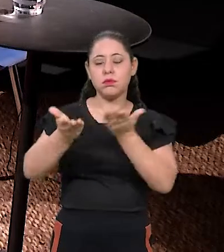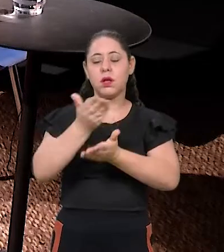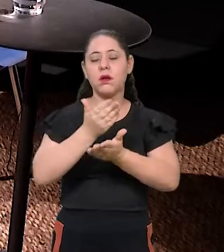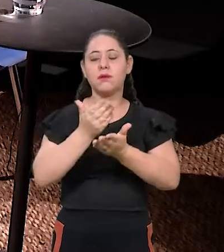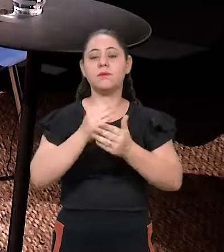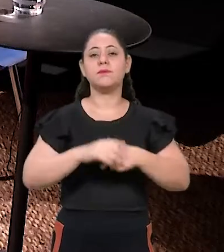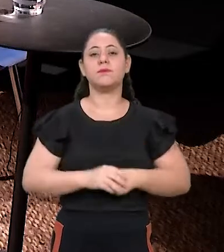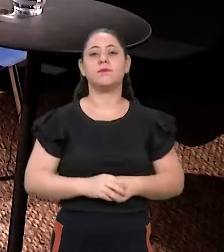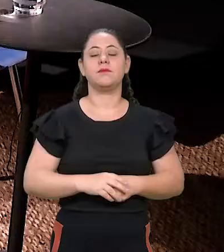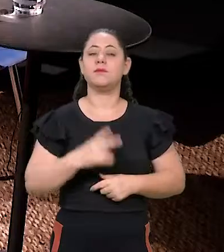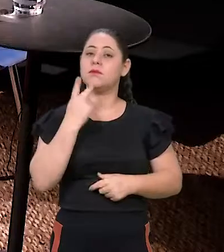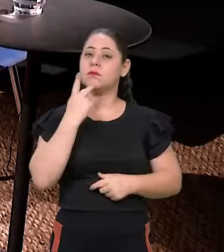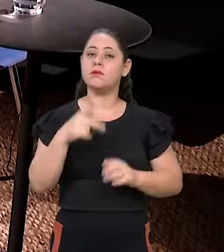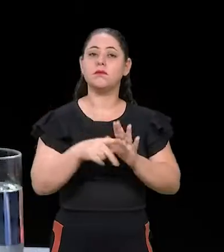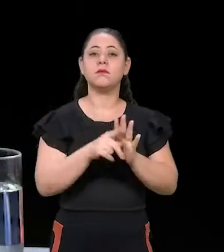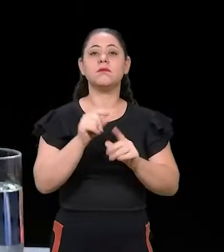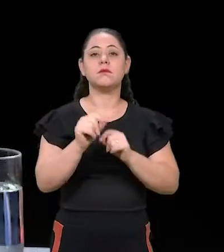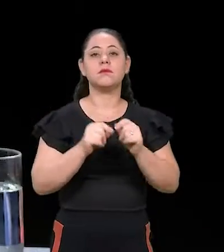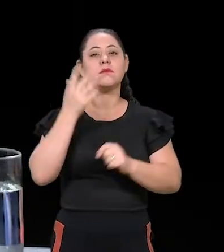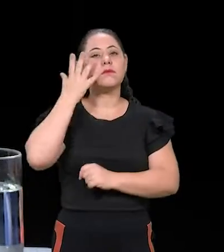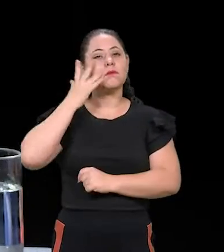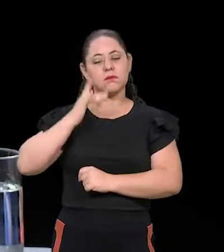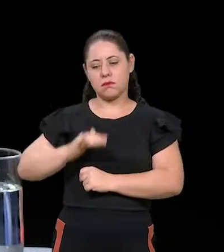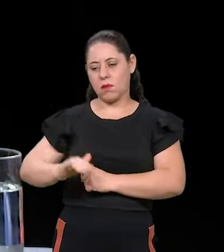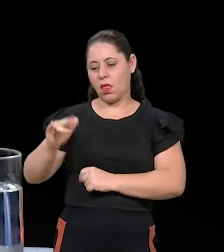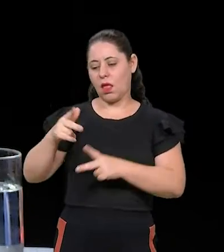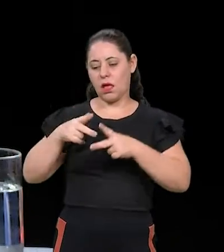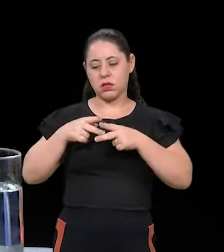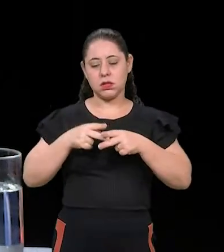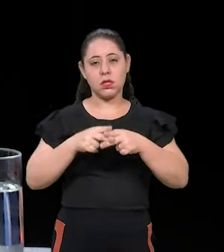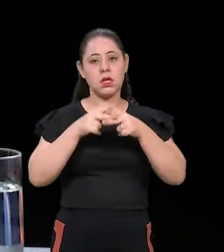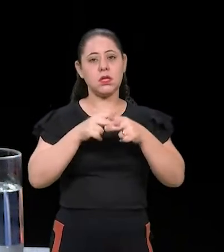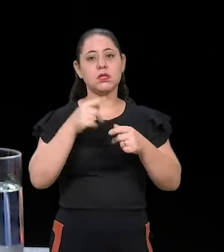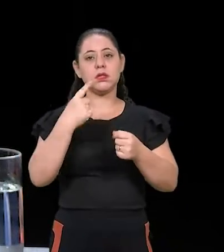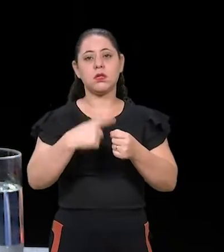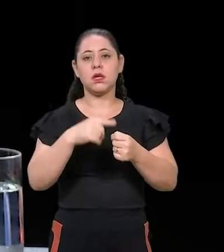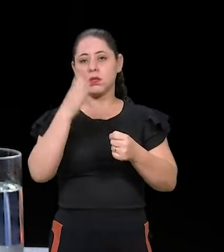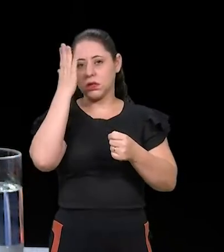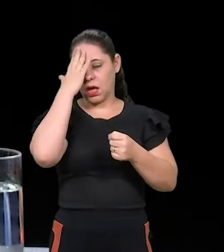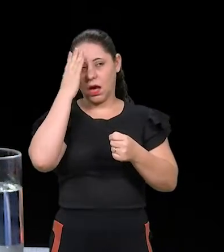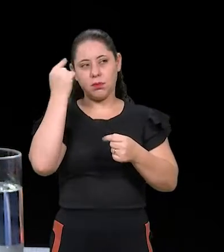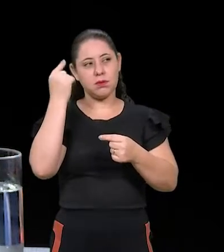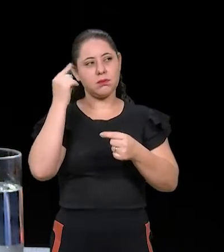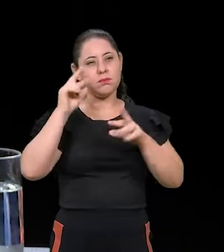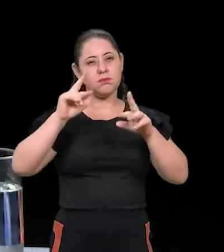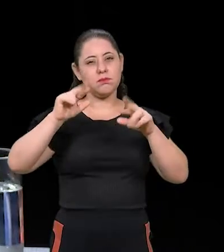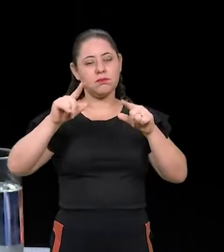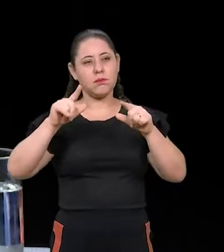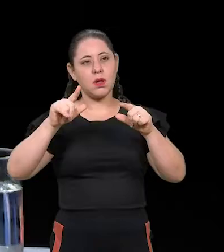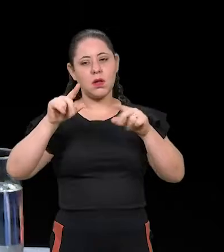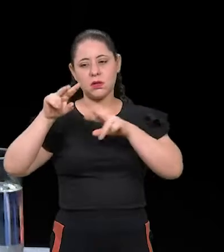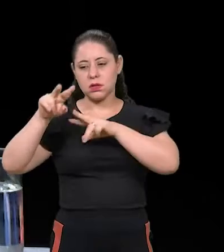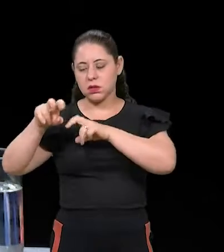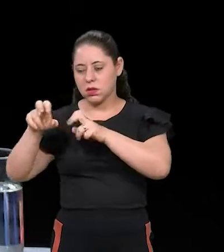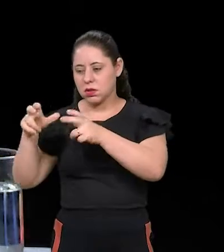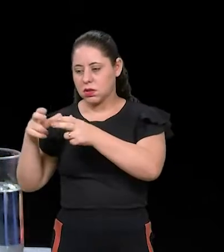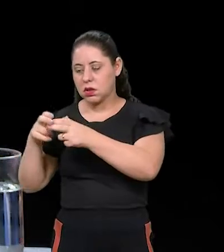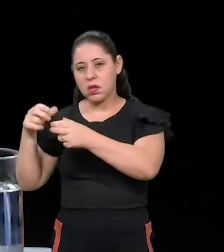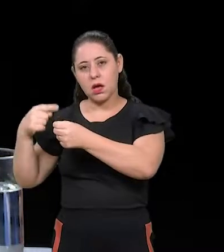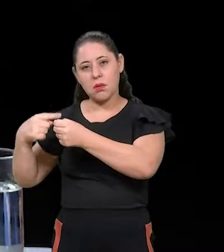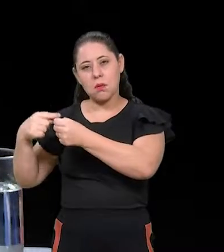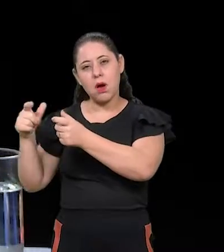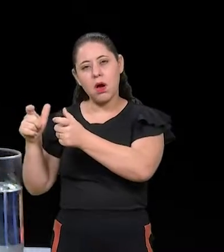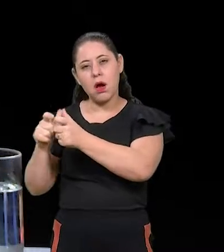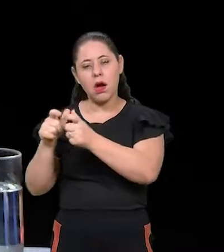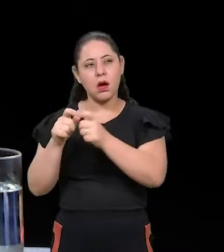negociando e sempre fazendo alguma coisa em cima disso. E falando ainda sobre essa questão da sua infância em Nioaque, a gente sabe que existem contrastes do